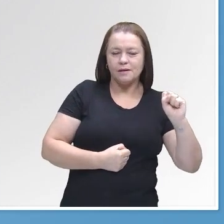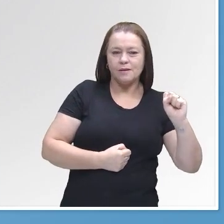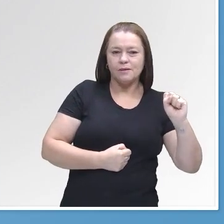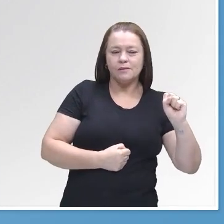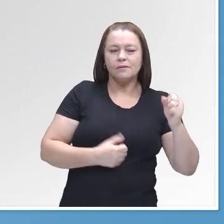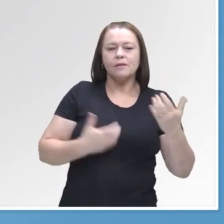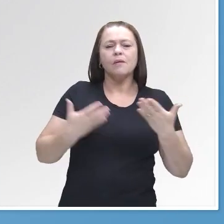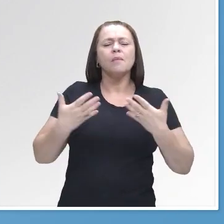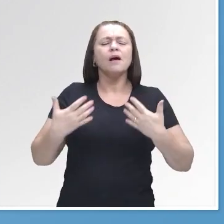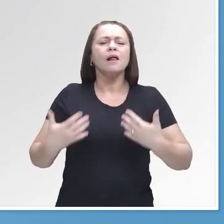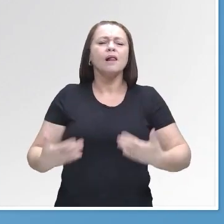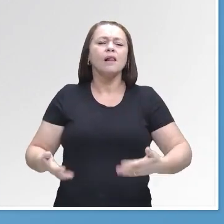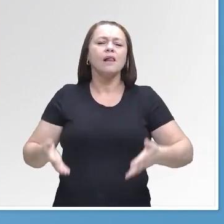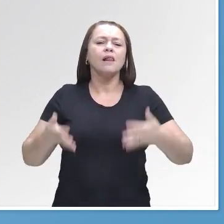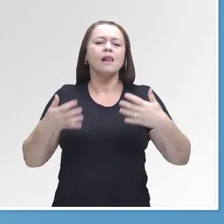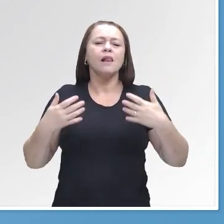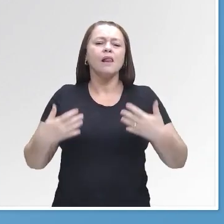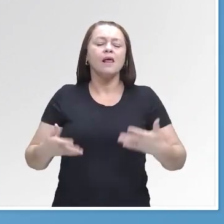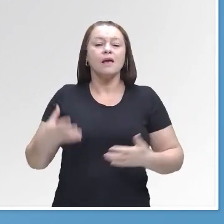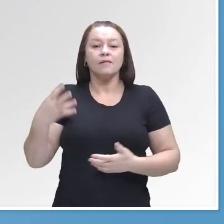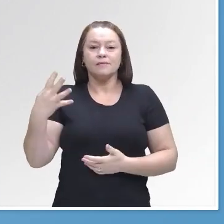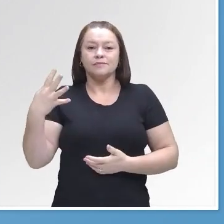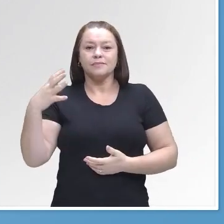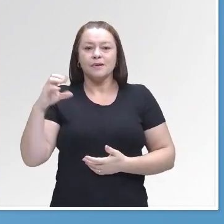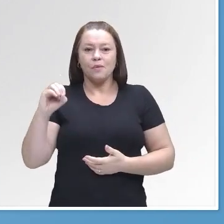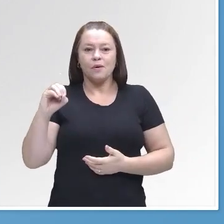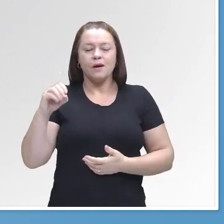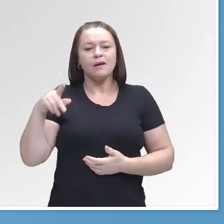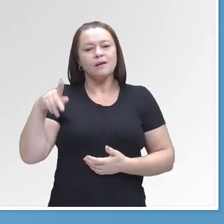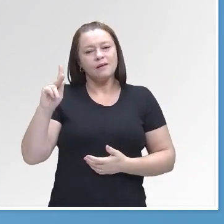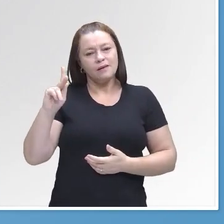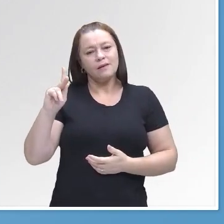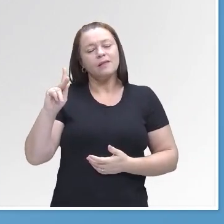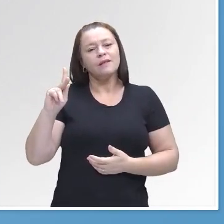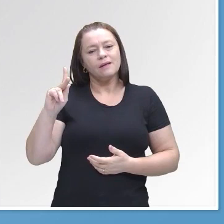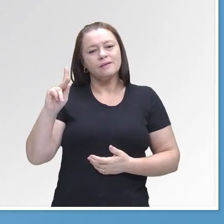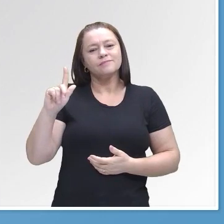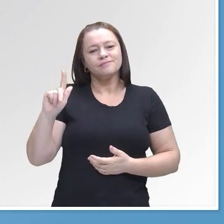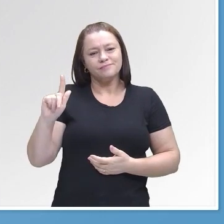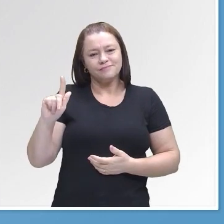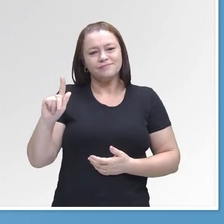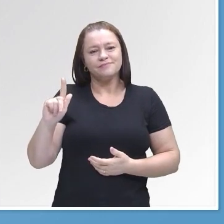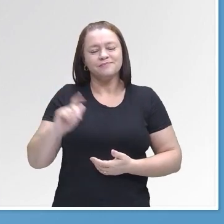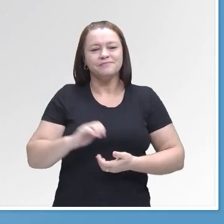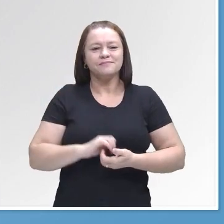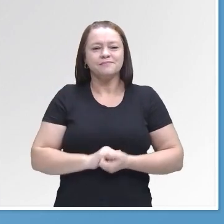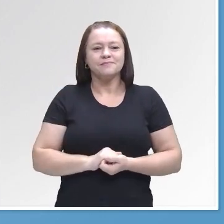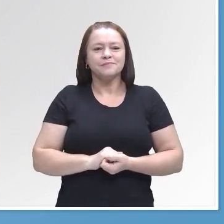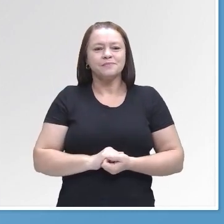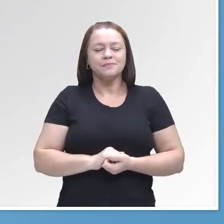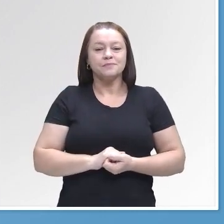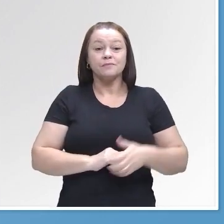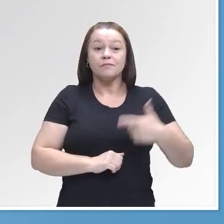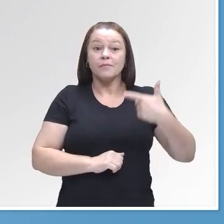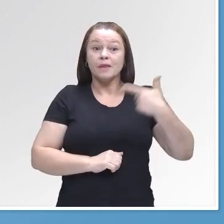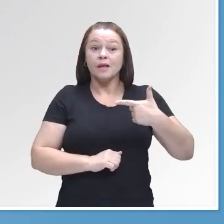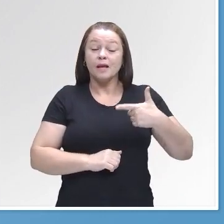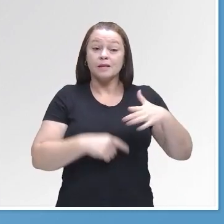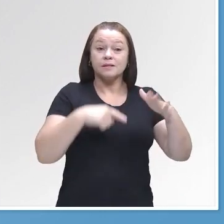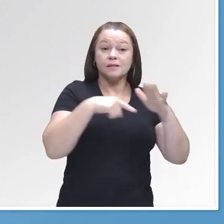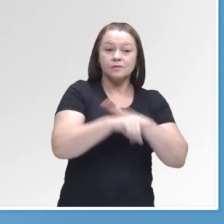Menor massa, Hugo, 40 quilos. Segunda